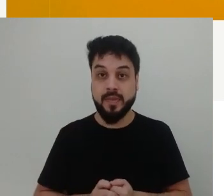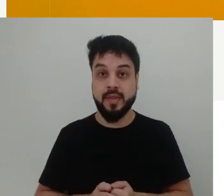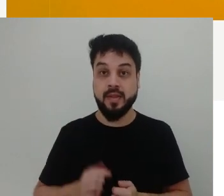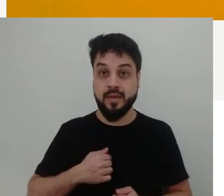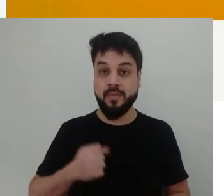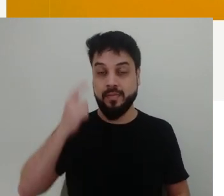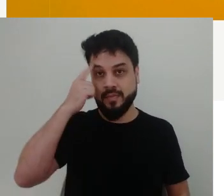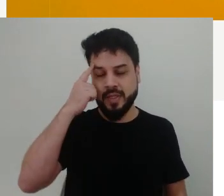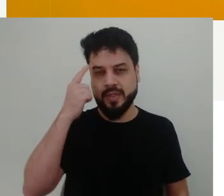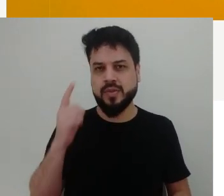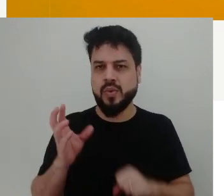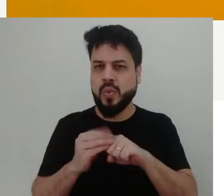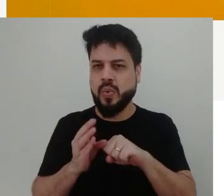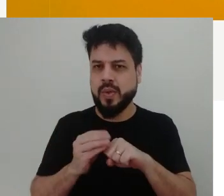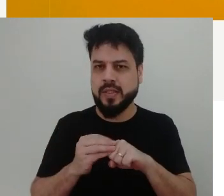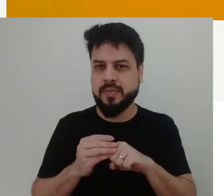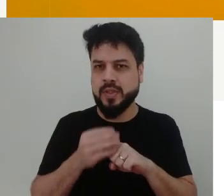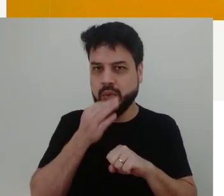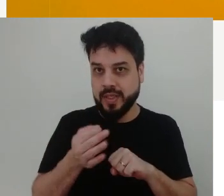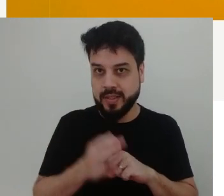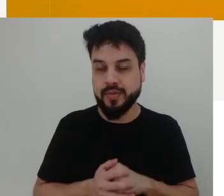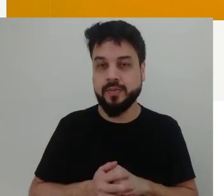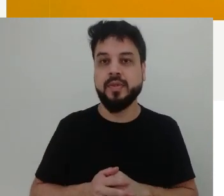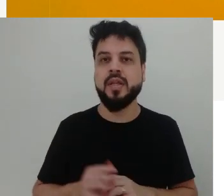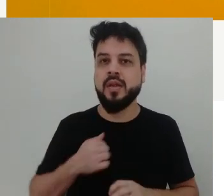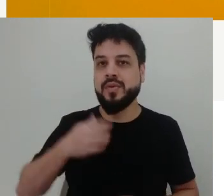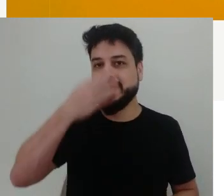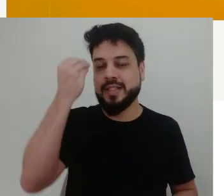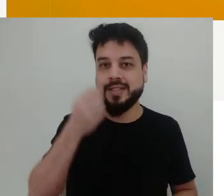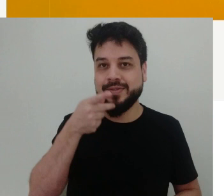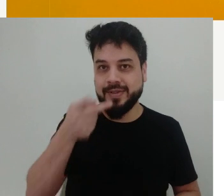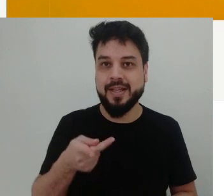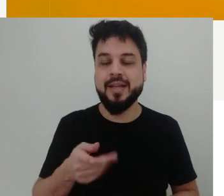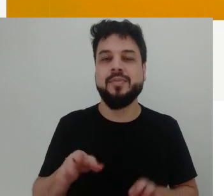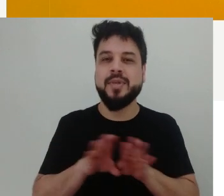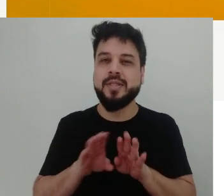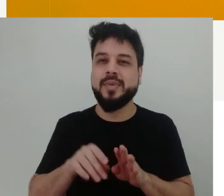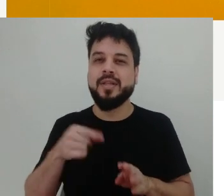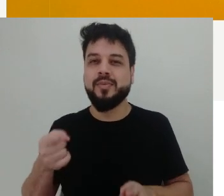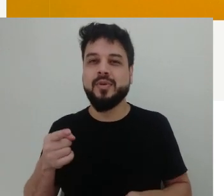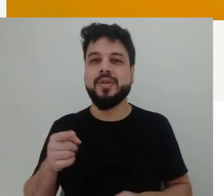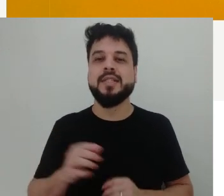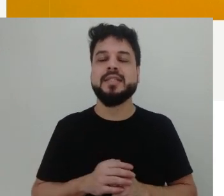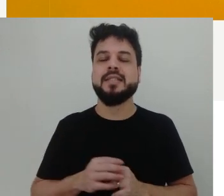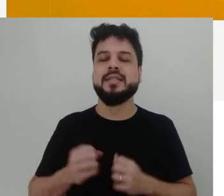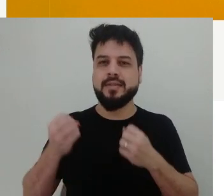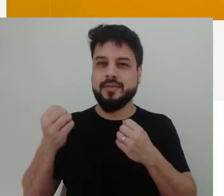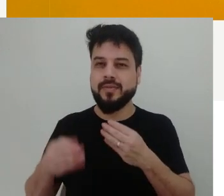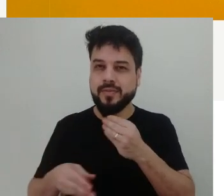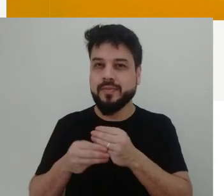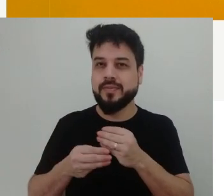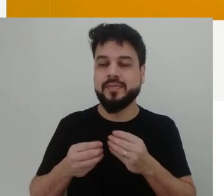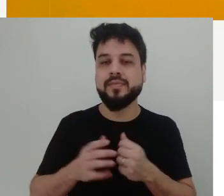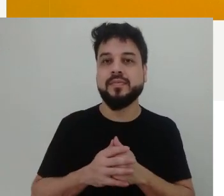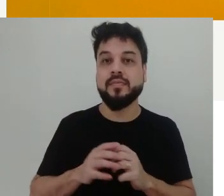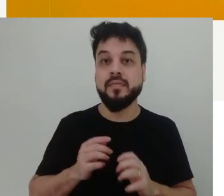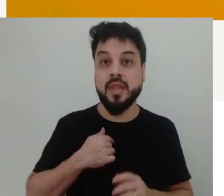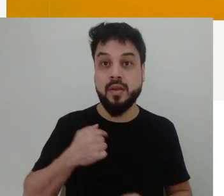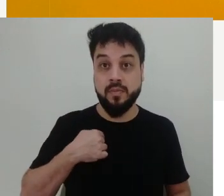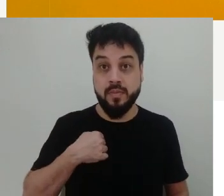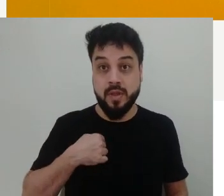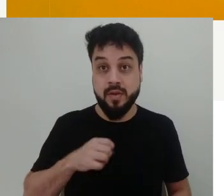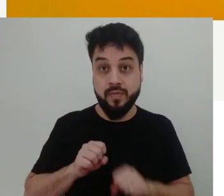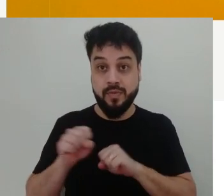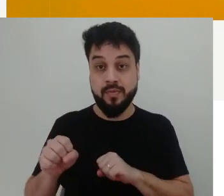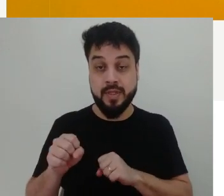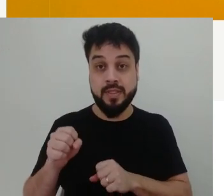Latina. Grandes personagens do pensamento latino-americano, ainda hoje, inclusive acaba de ser